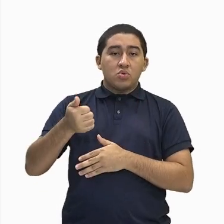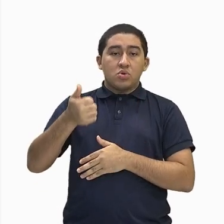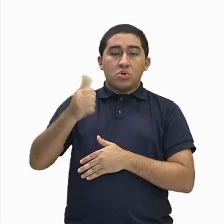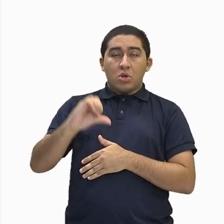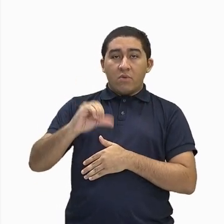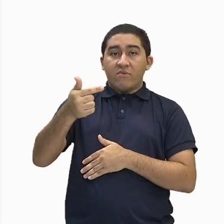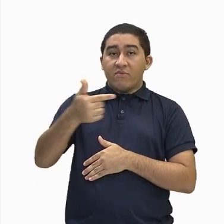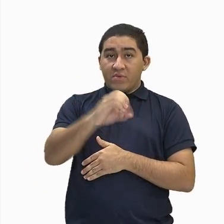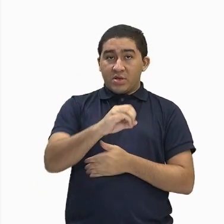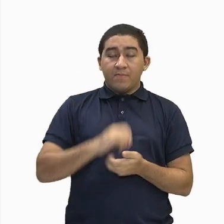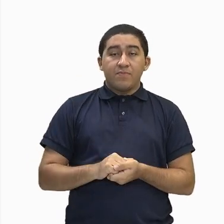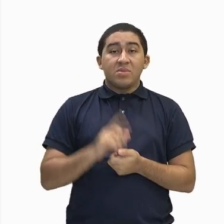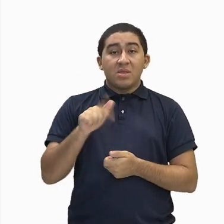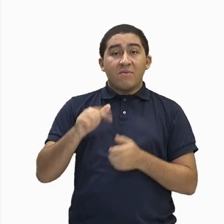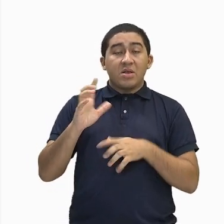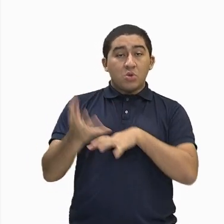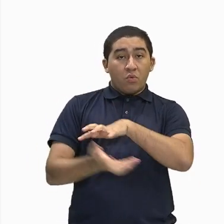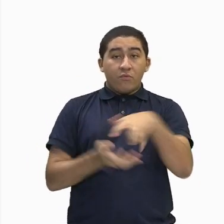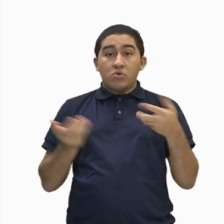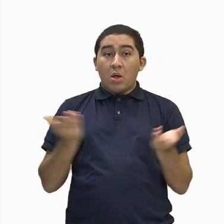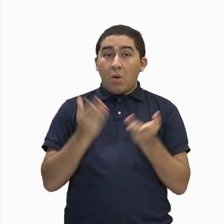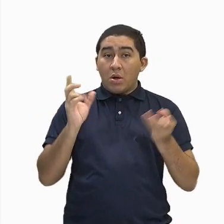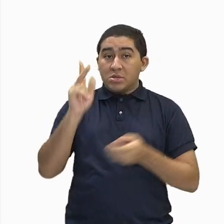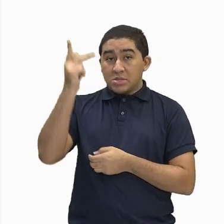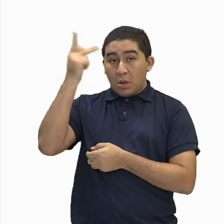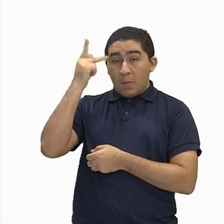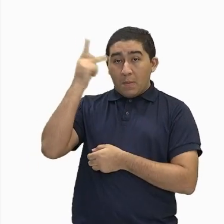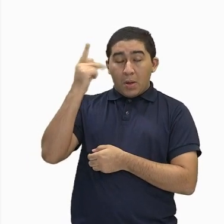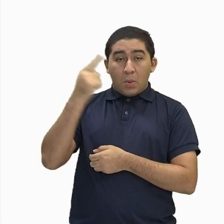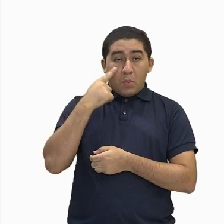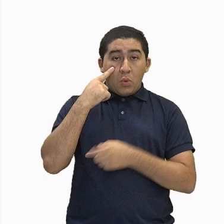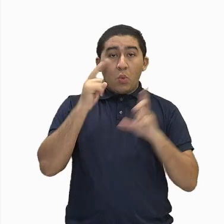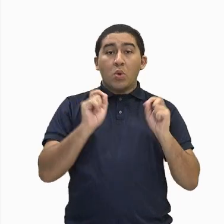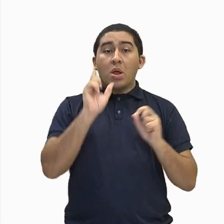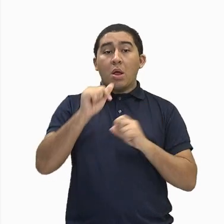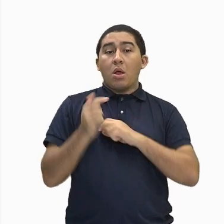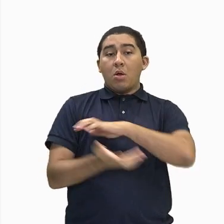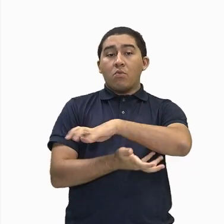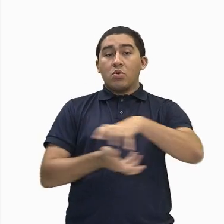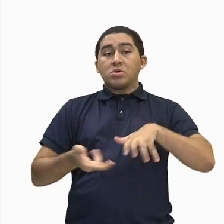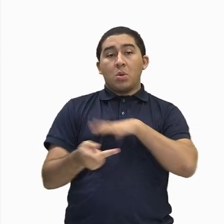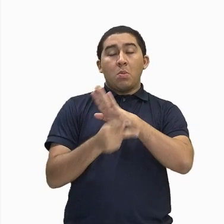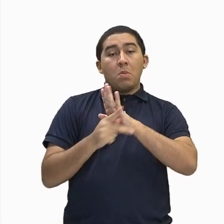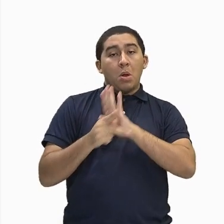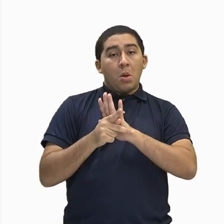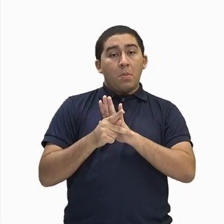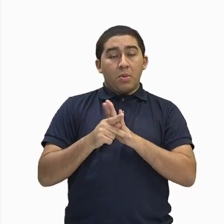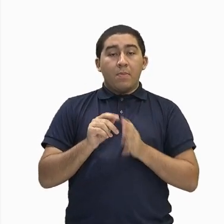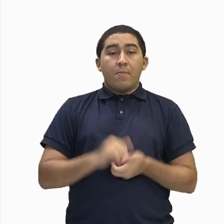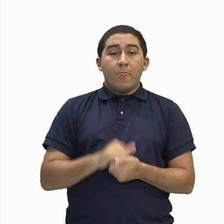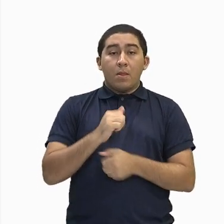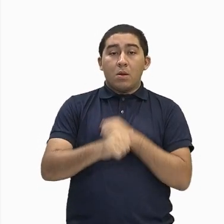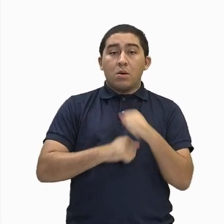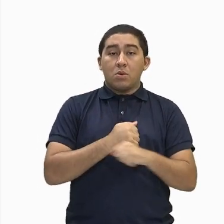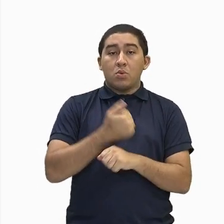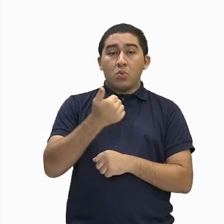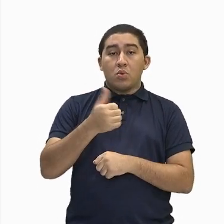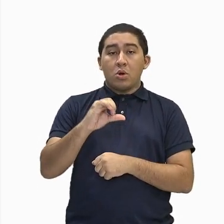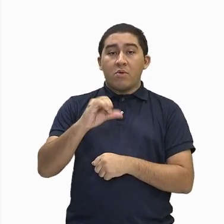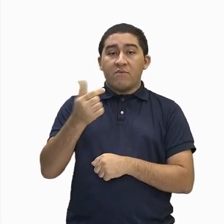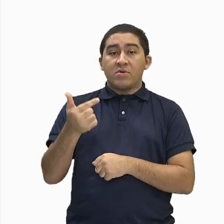confronto no Rio de Janeiro, agora vamos para São Paulo, observar o que foi a Revolução Paulista de